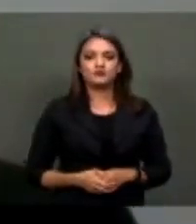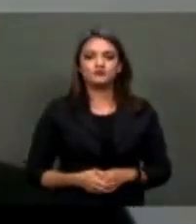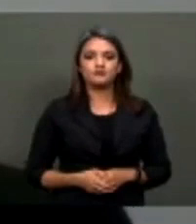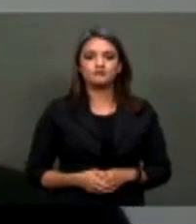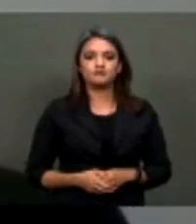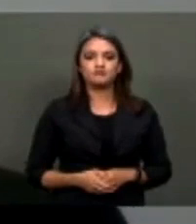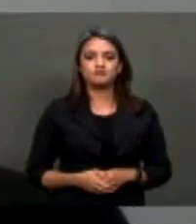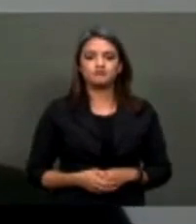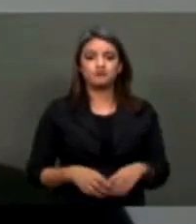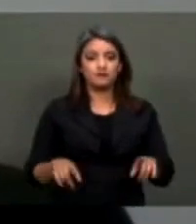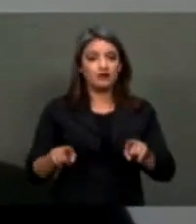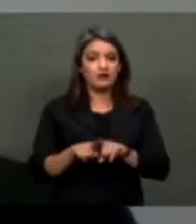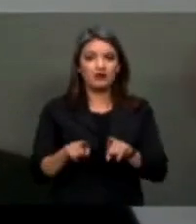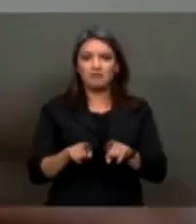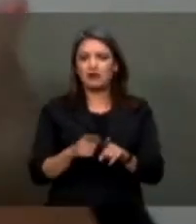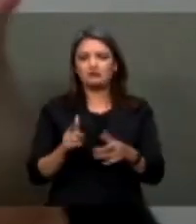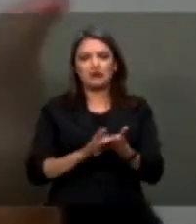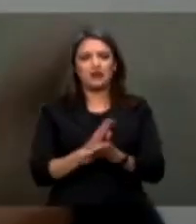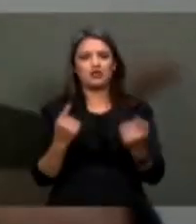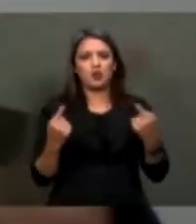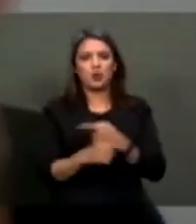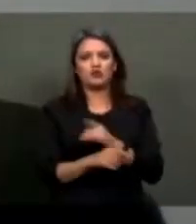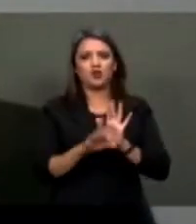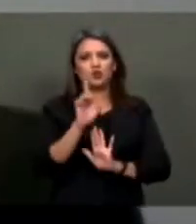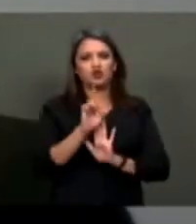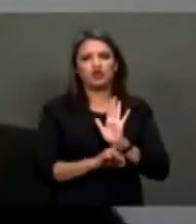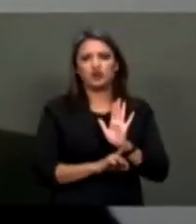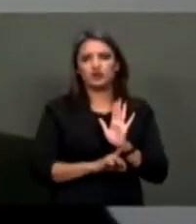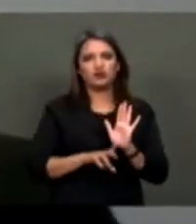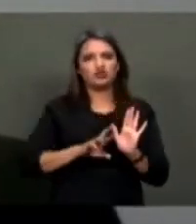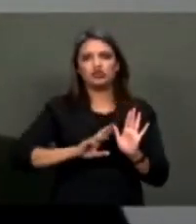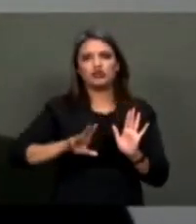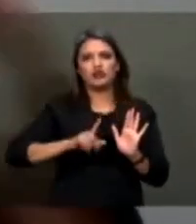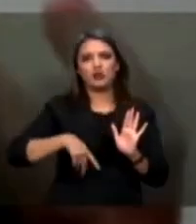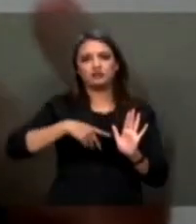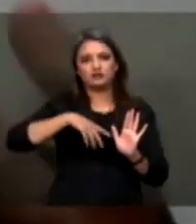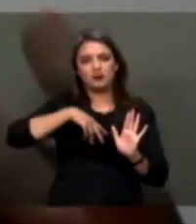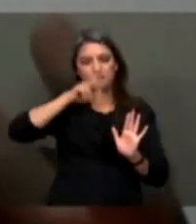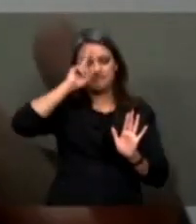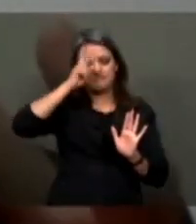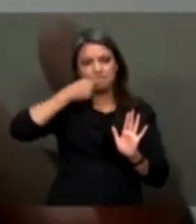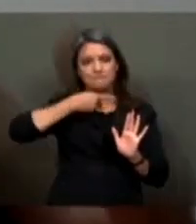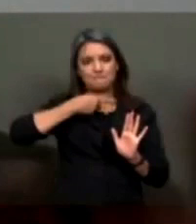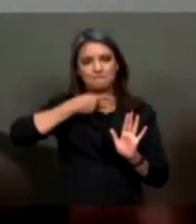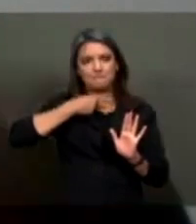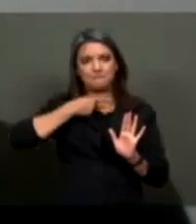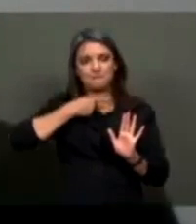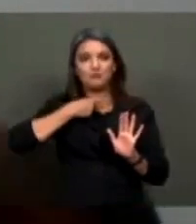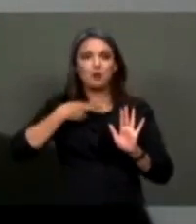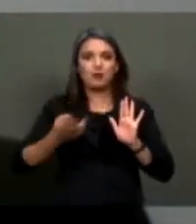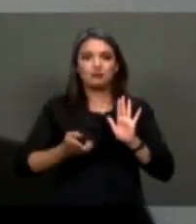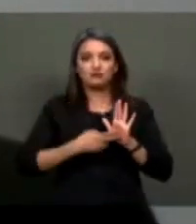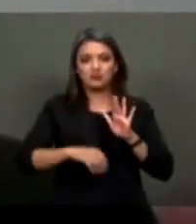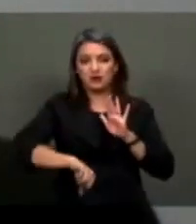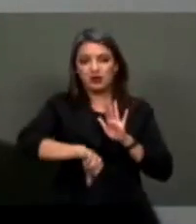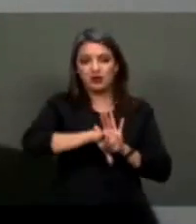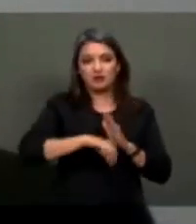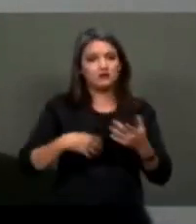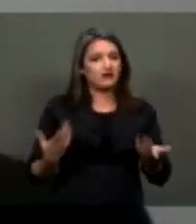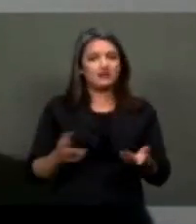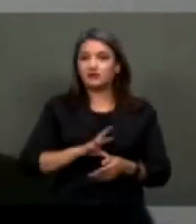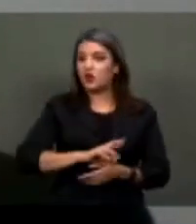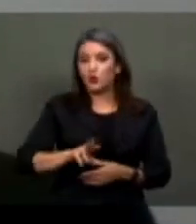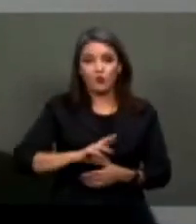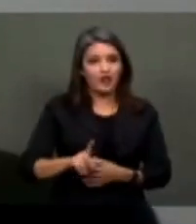ao direito a Não autoincriminação pelo fato da infração administrativa o relata a embriaguez no volante